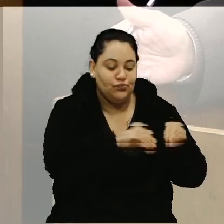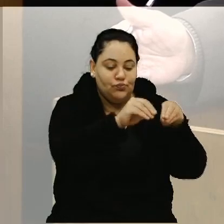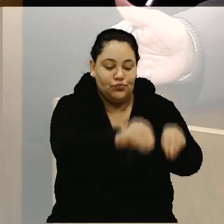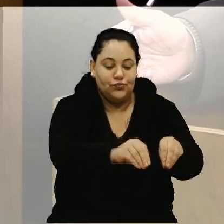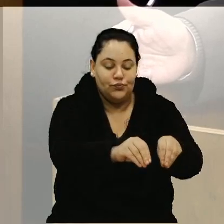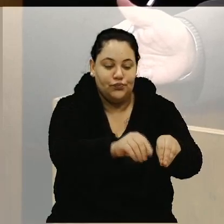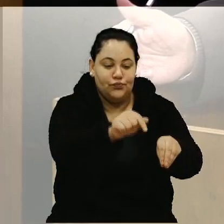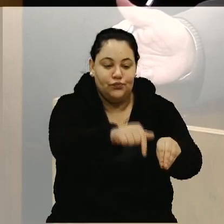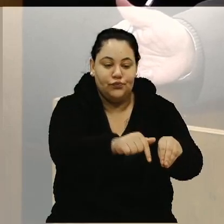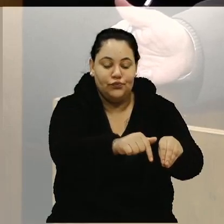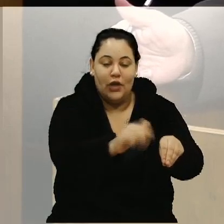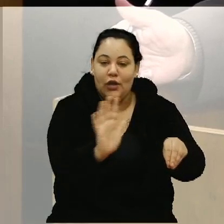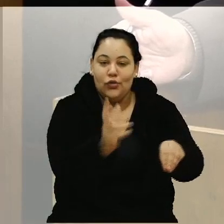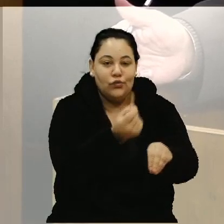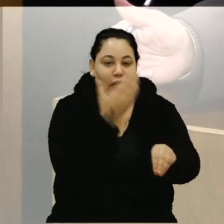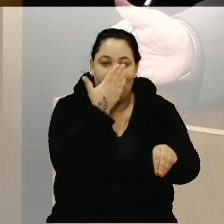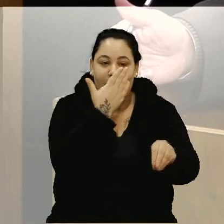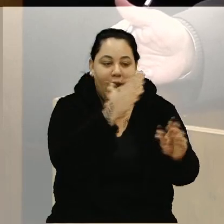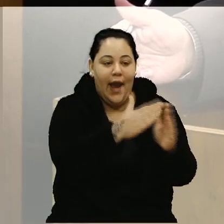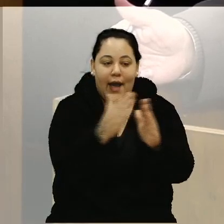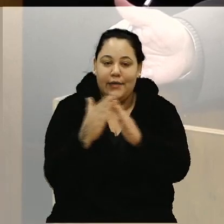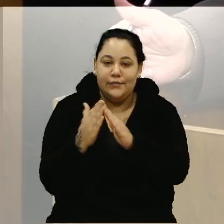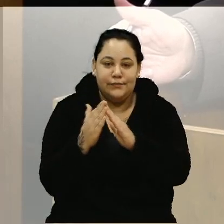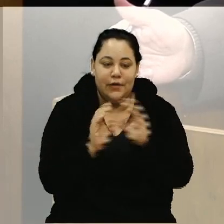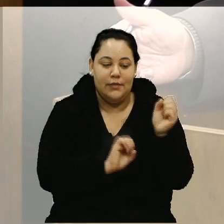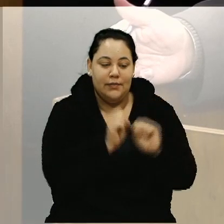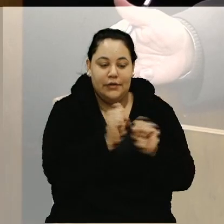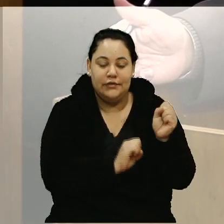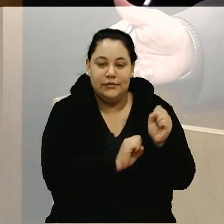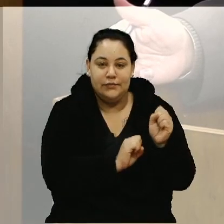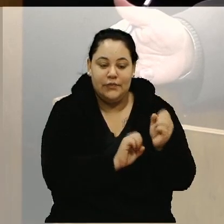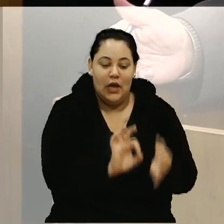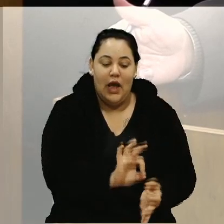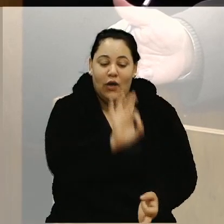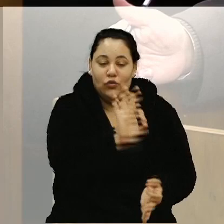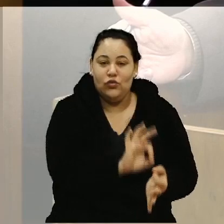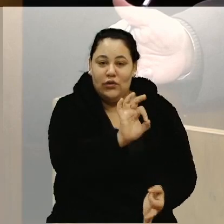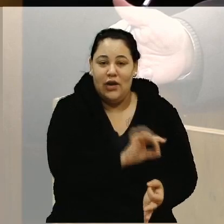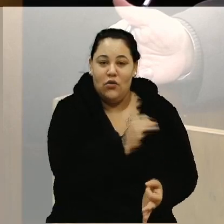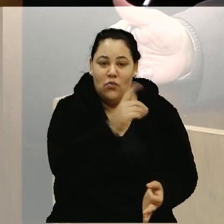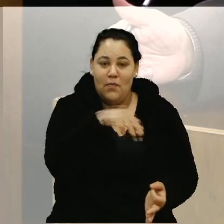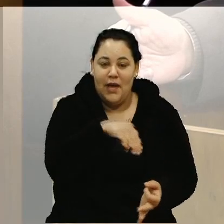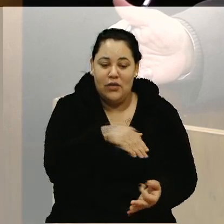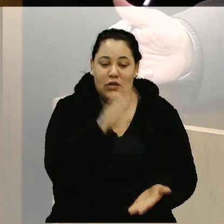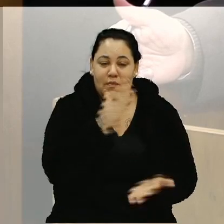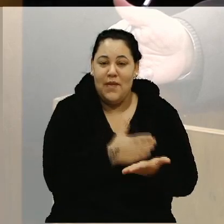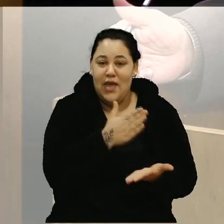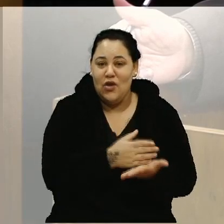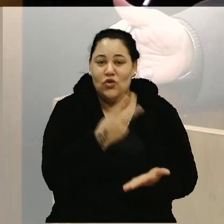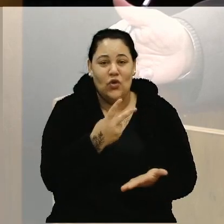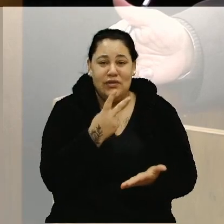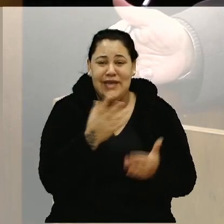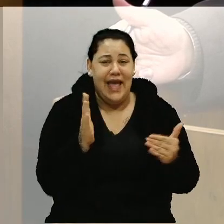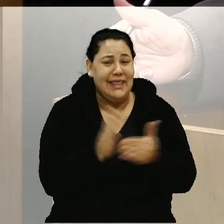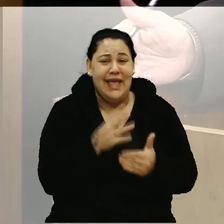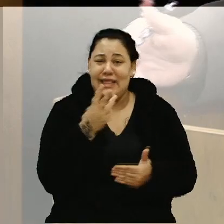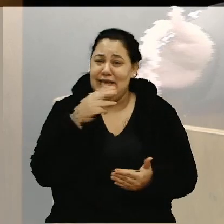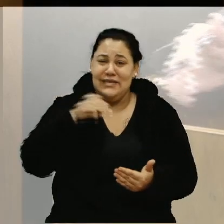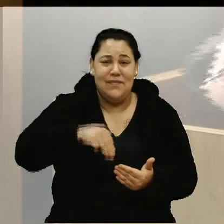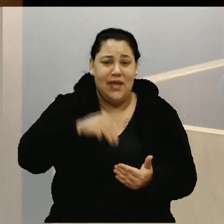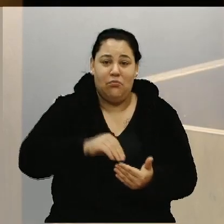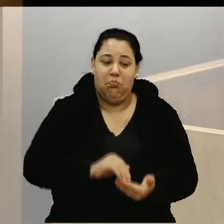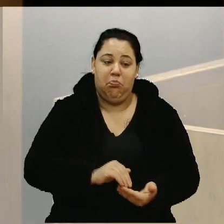casas, das empresas, eles chegam à altura de 1,5 m, 2 metros, até 3 metros de